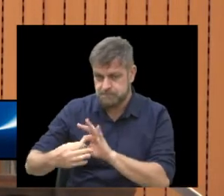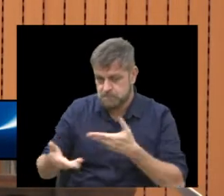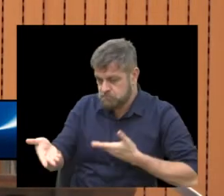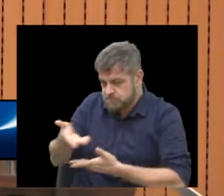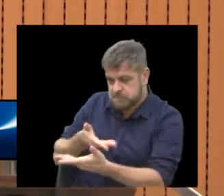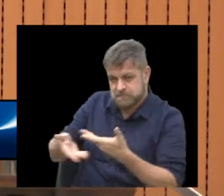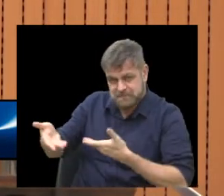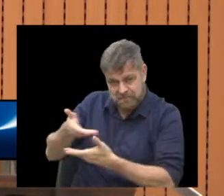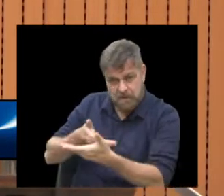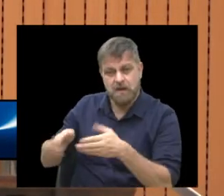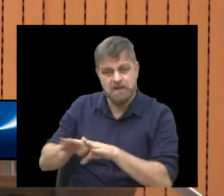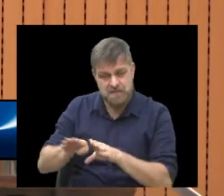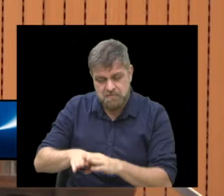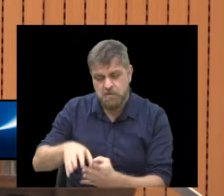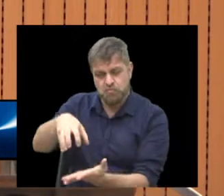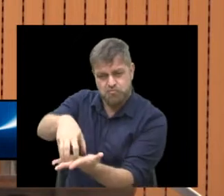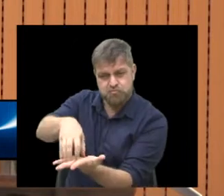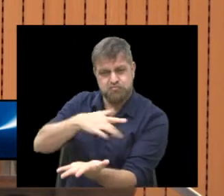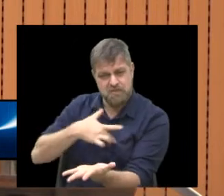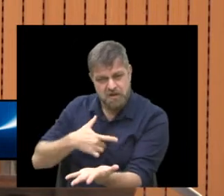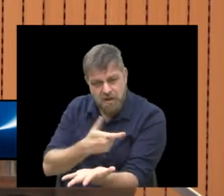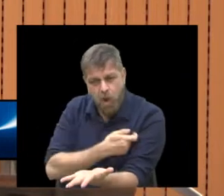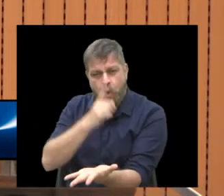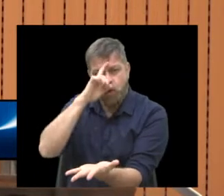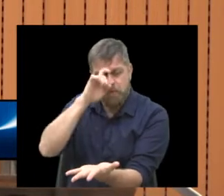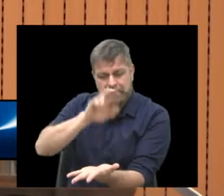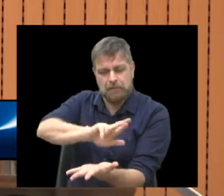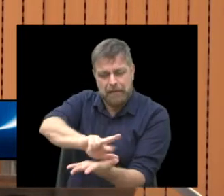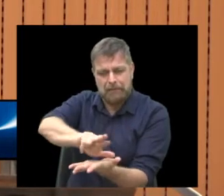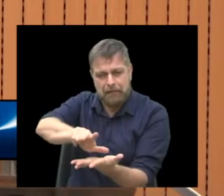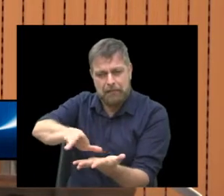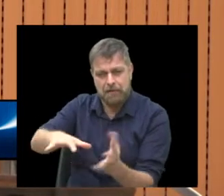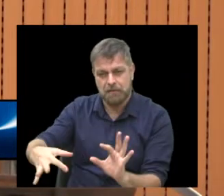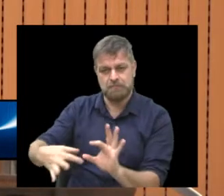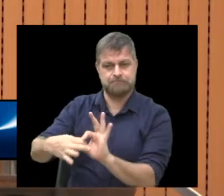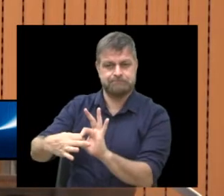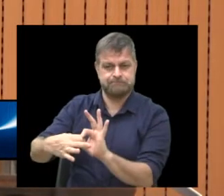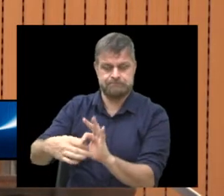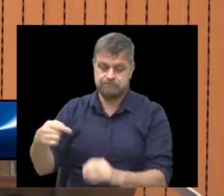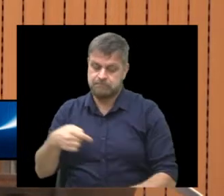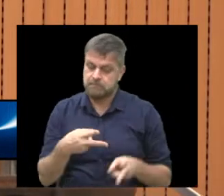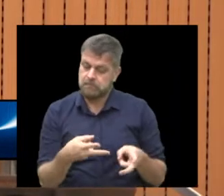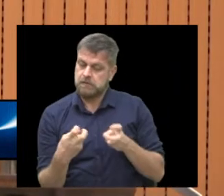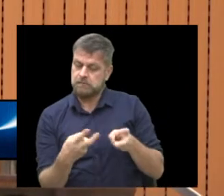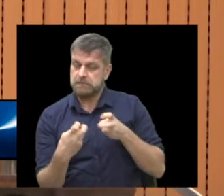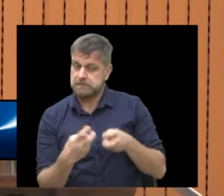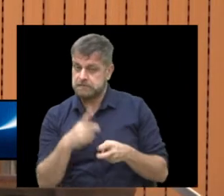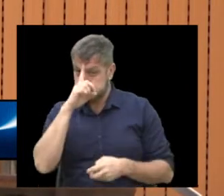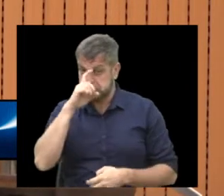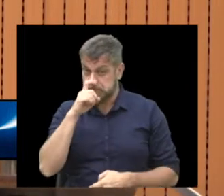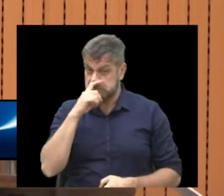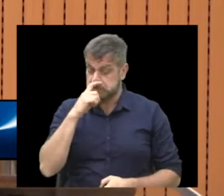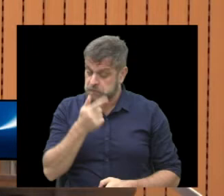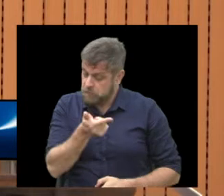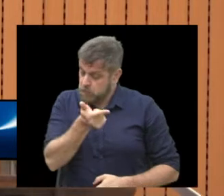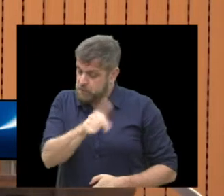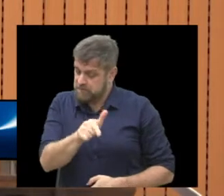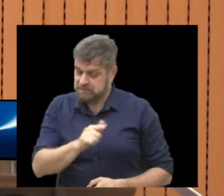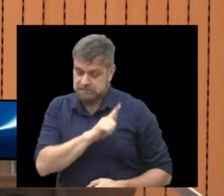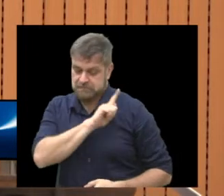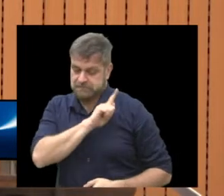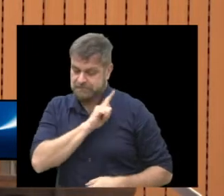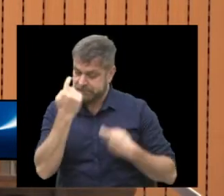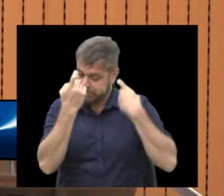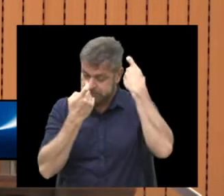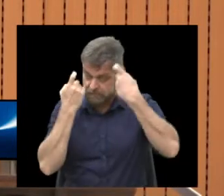os outros equipamentos da nossa rede. Então, esse desenho de gestão que a gente está vendo se desenhar ali, mais uma vez, é um desenho de gestão que nos